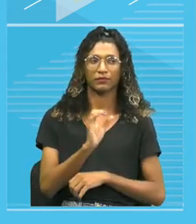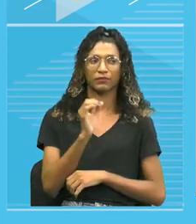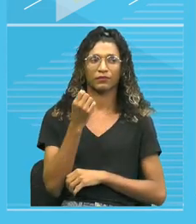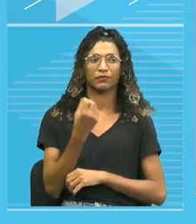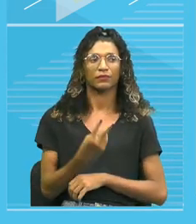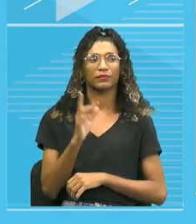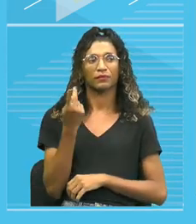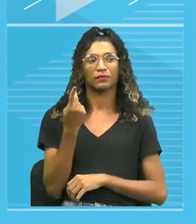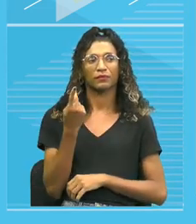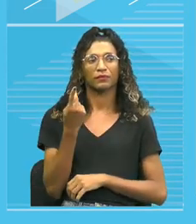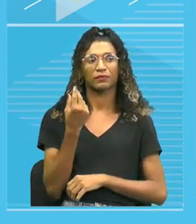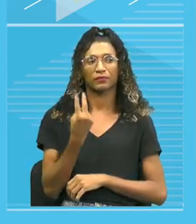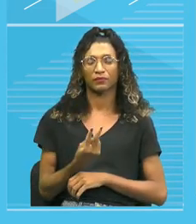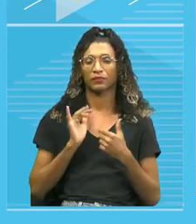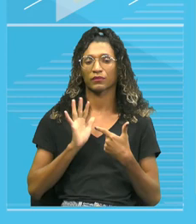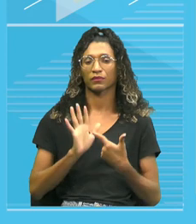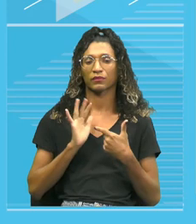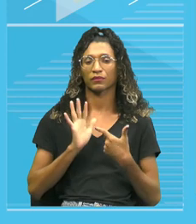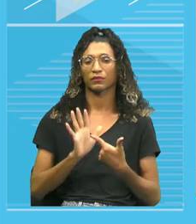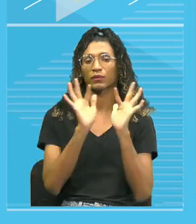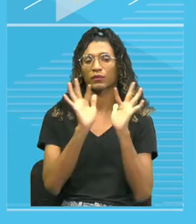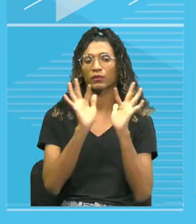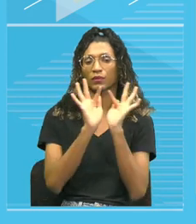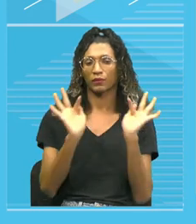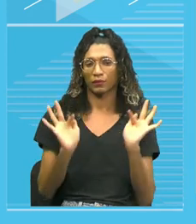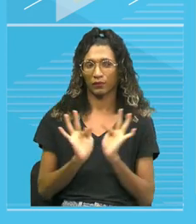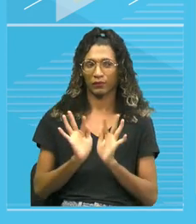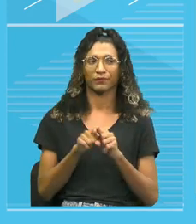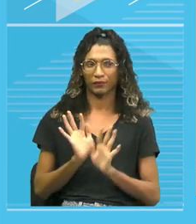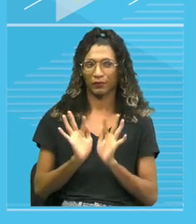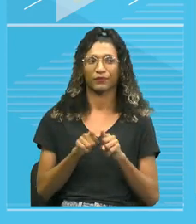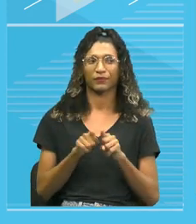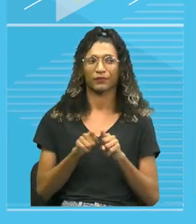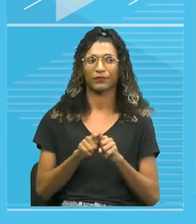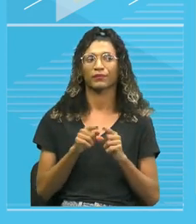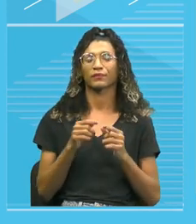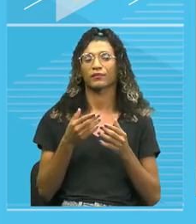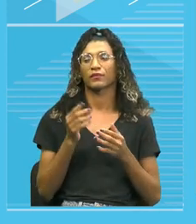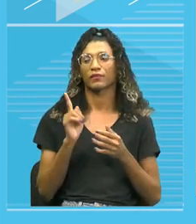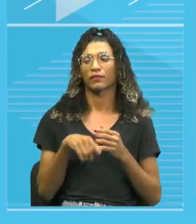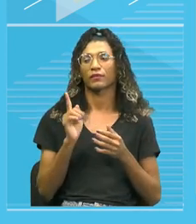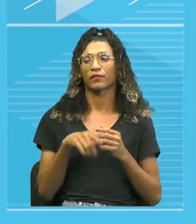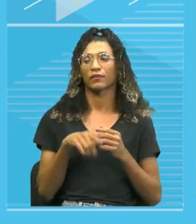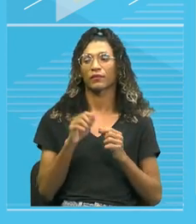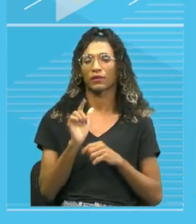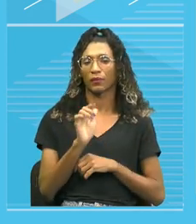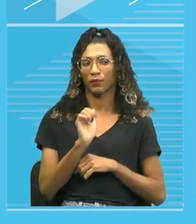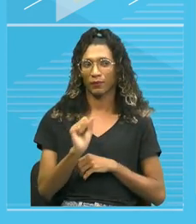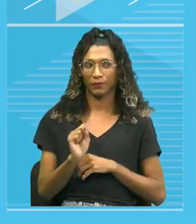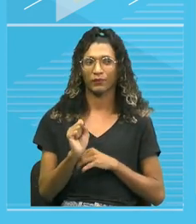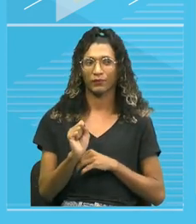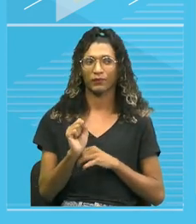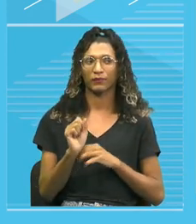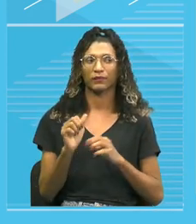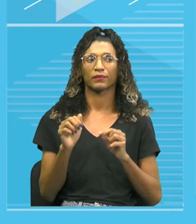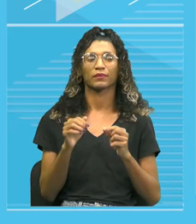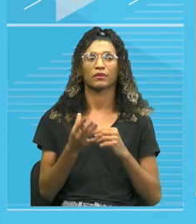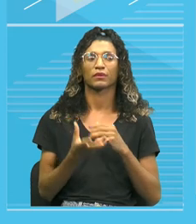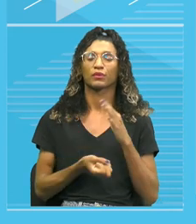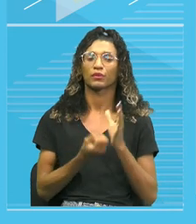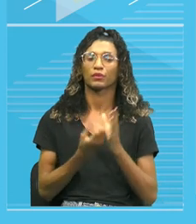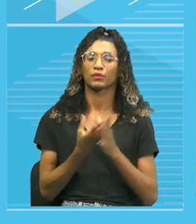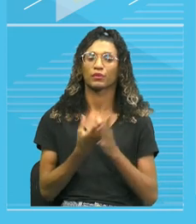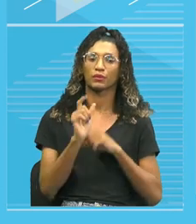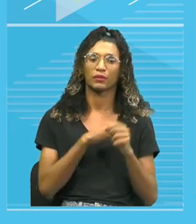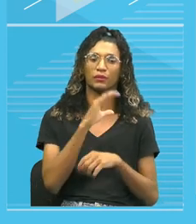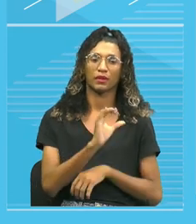H2 ele deu a fórmula do acetileno O que é a combustão reage com gás oxigênio e forma o quê CO2